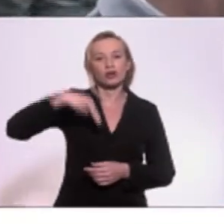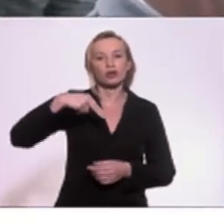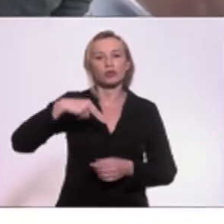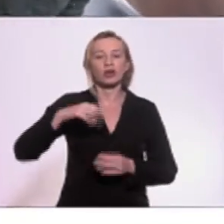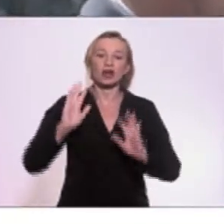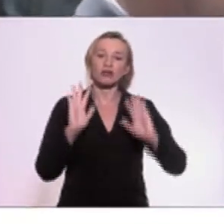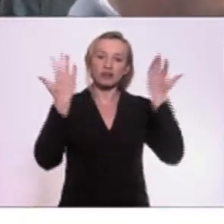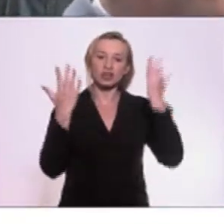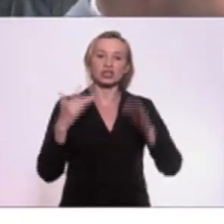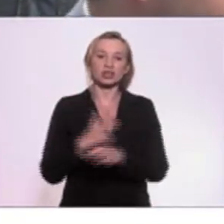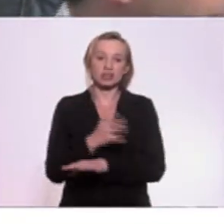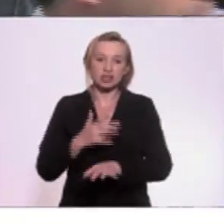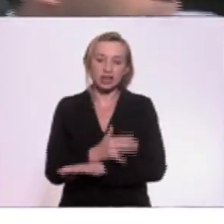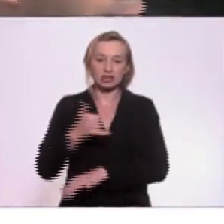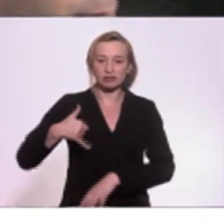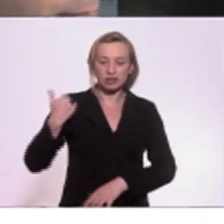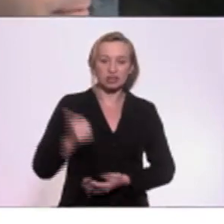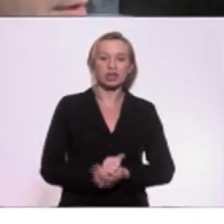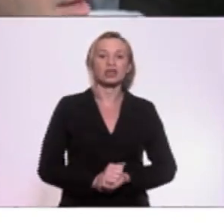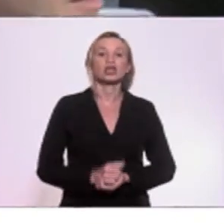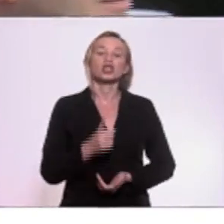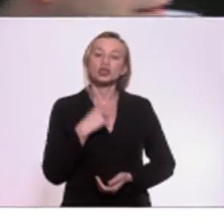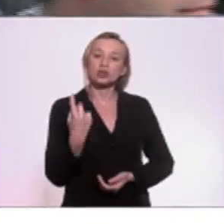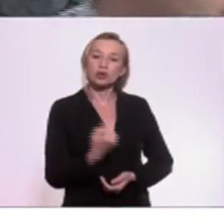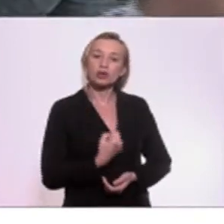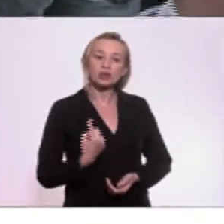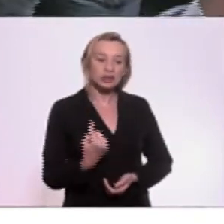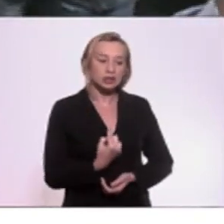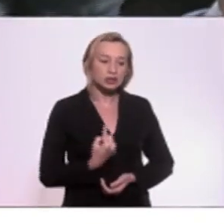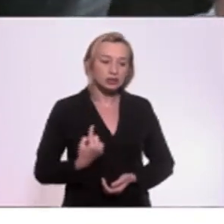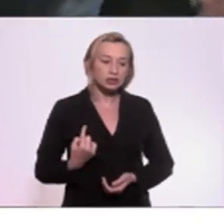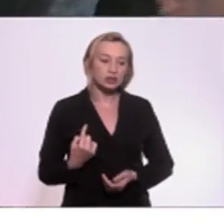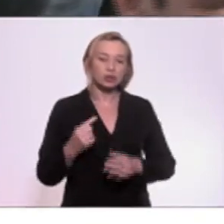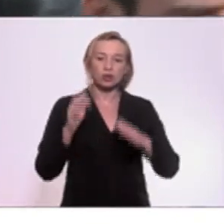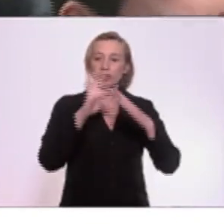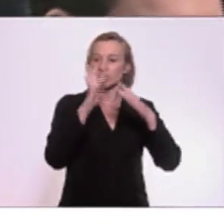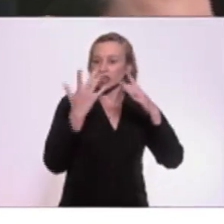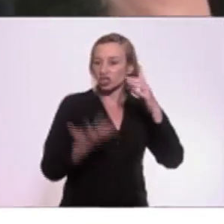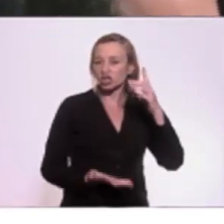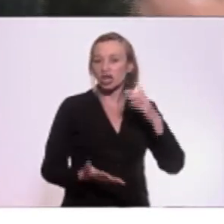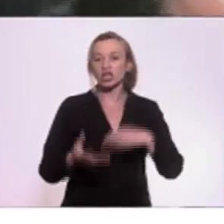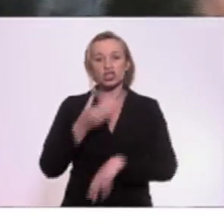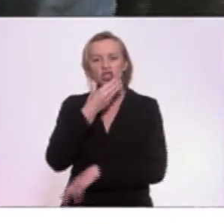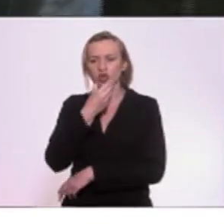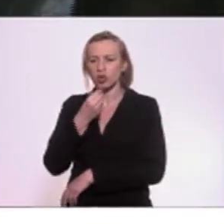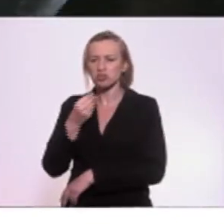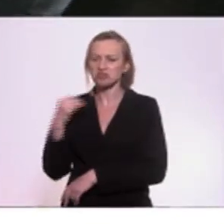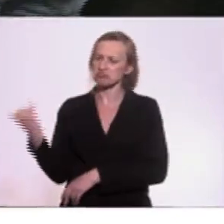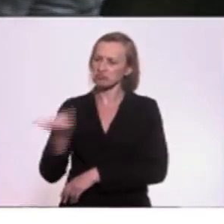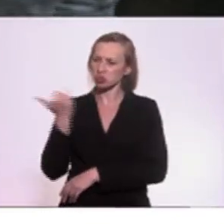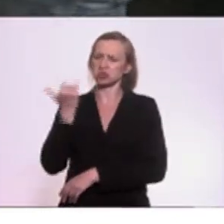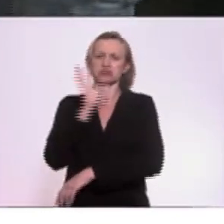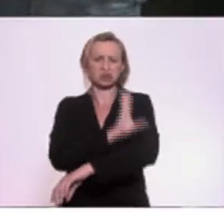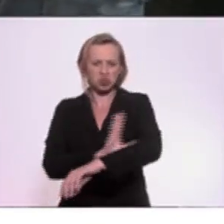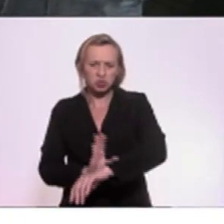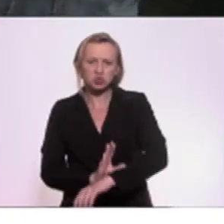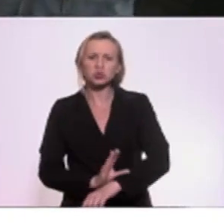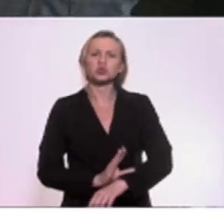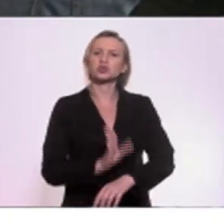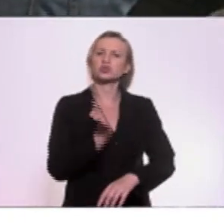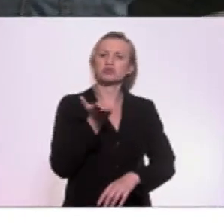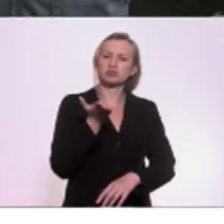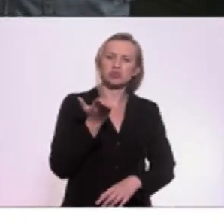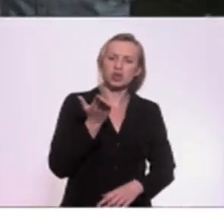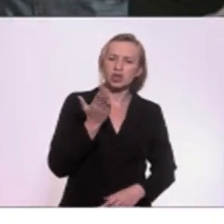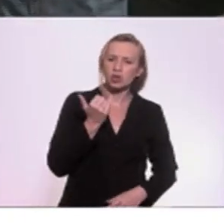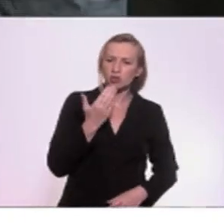cidade e nós vamos, como parte da programação... prestar uma homenagem a esse homem muito importante para a cultura, para a gastronomia, para o